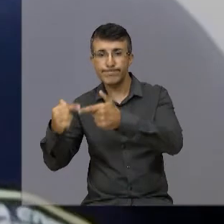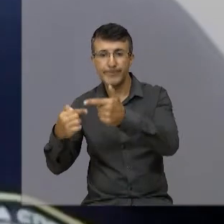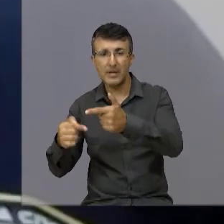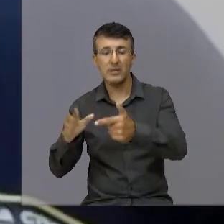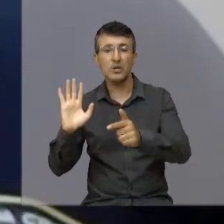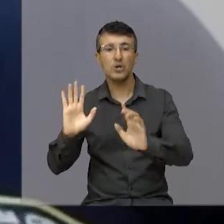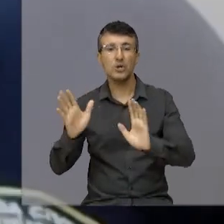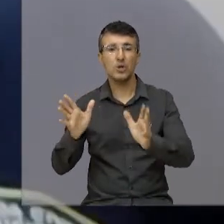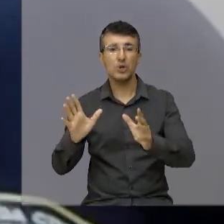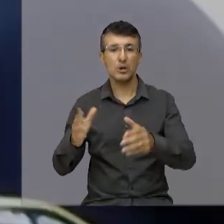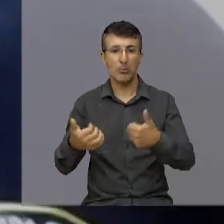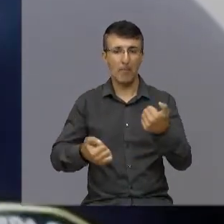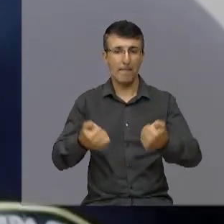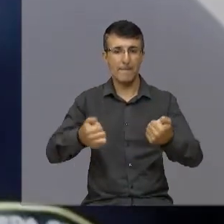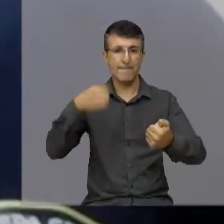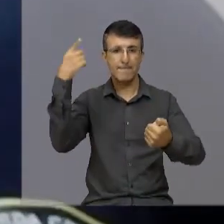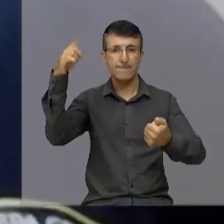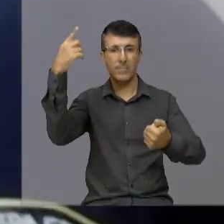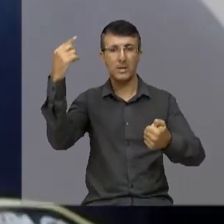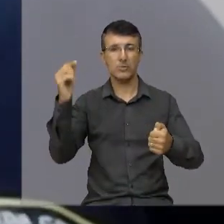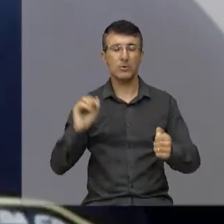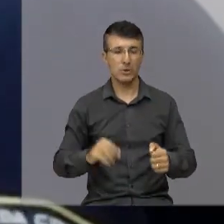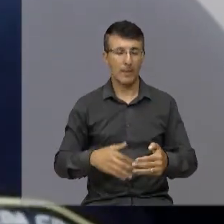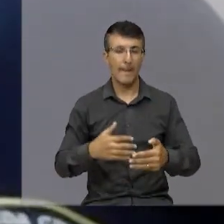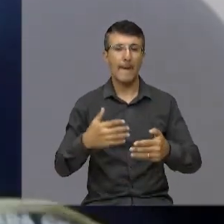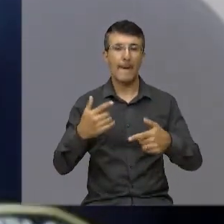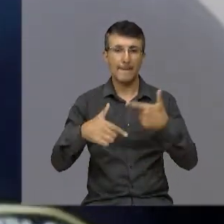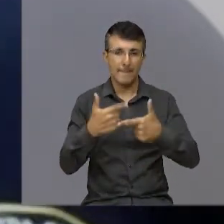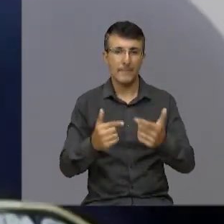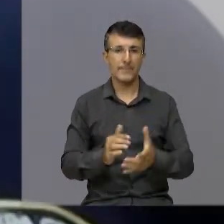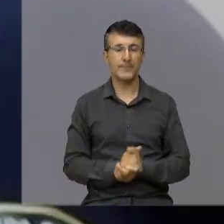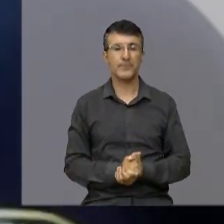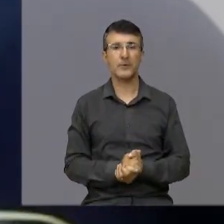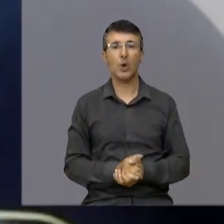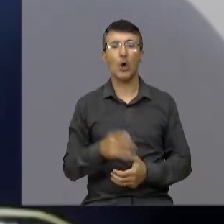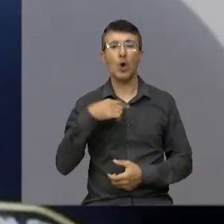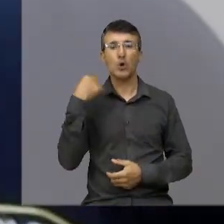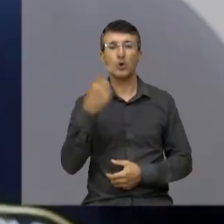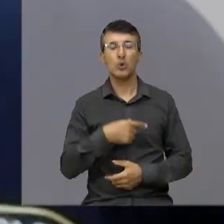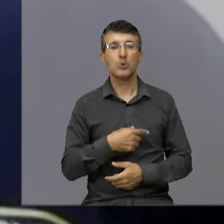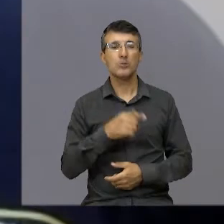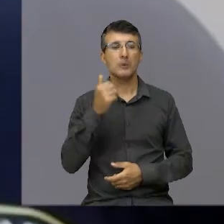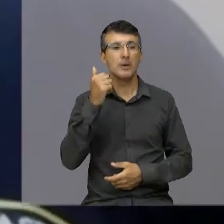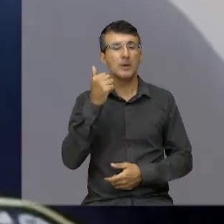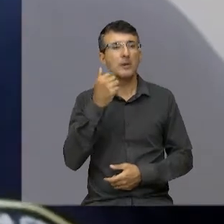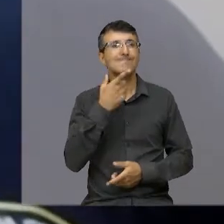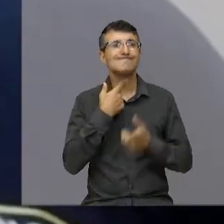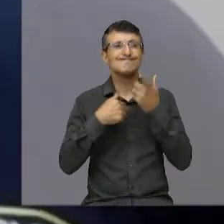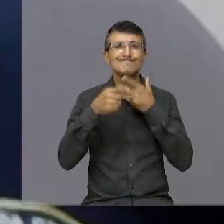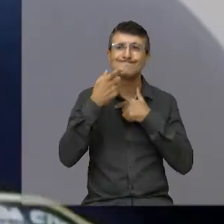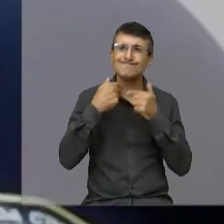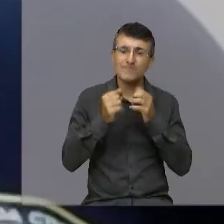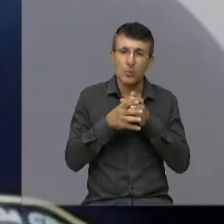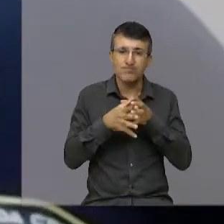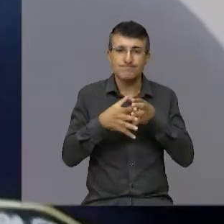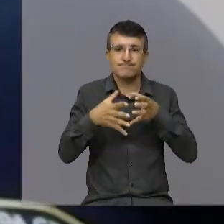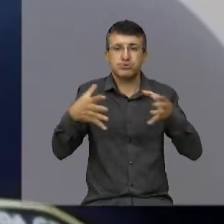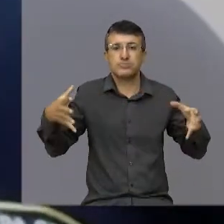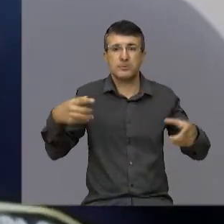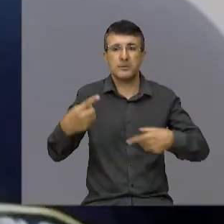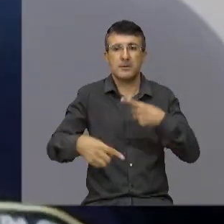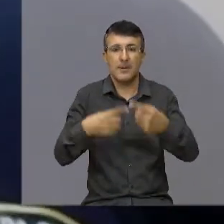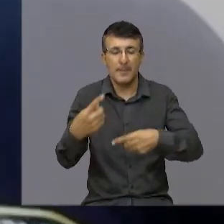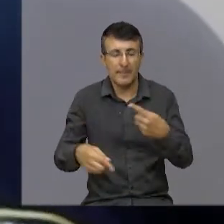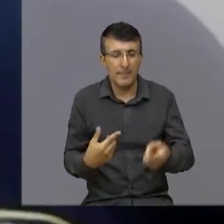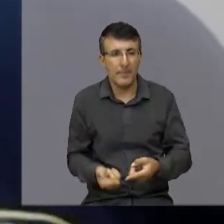Como que eu posso dizer? É uma patrulha que nós gostaríamos de estender mais, de atender maior número de pessoas e que nós estamos